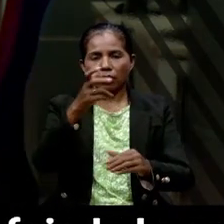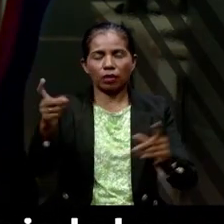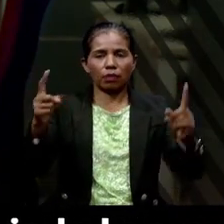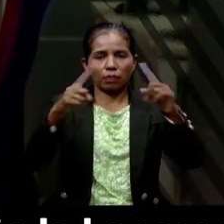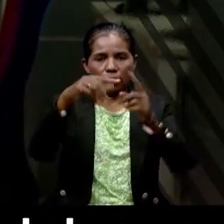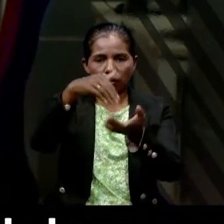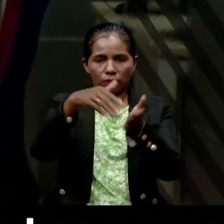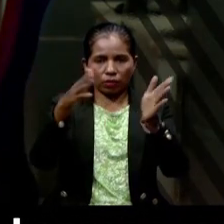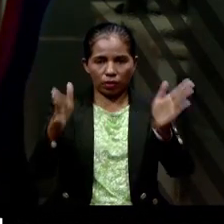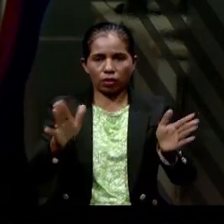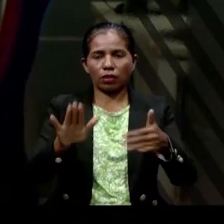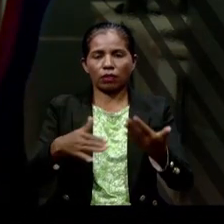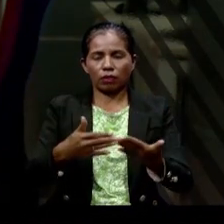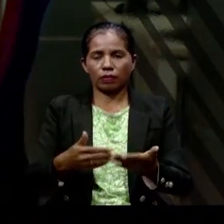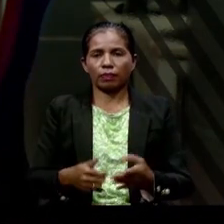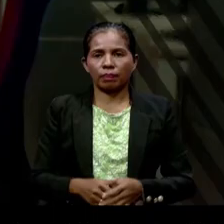Cira.